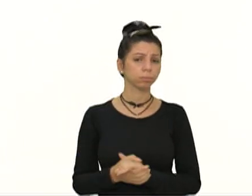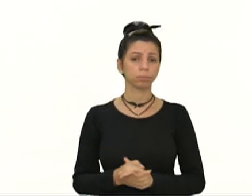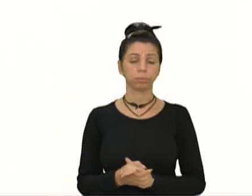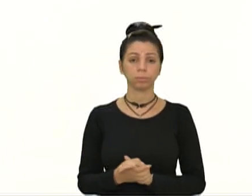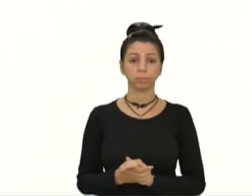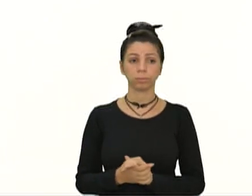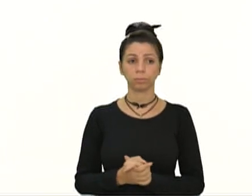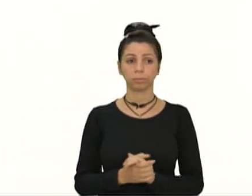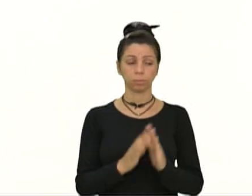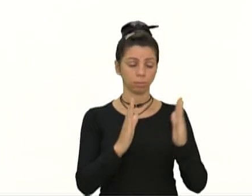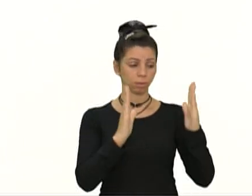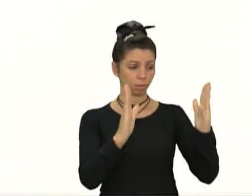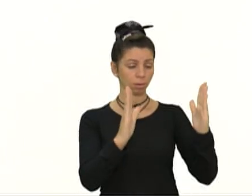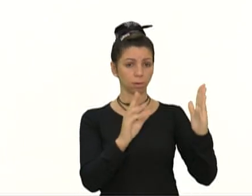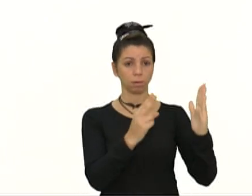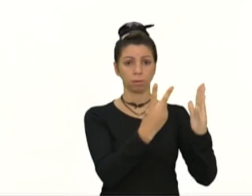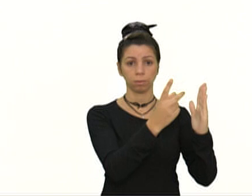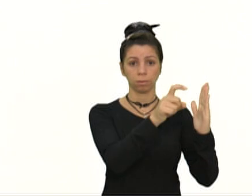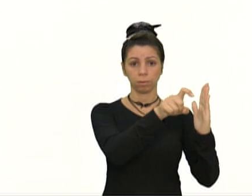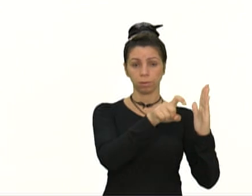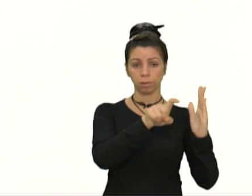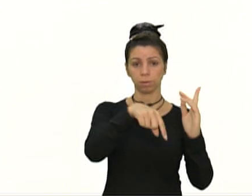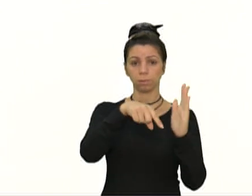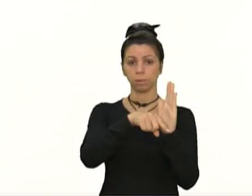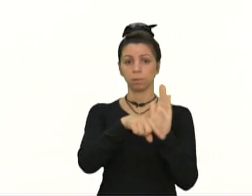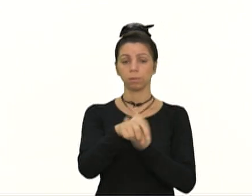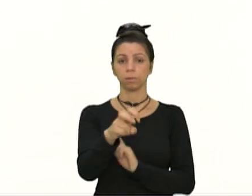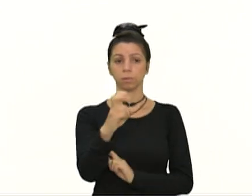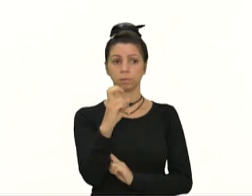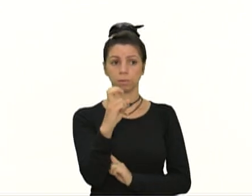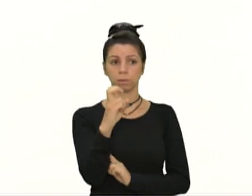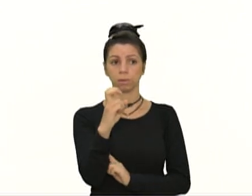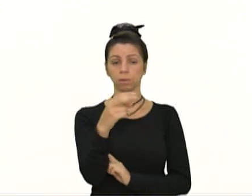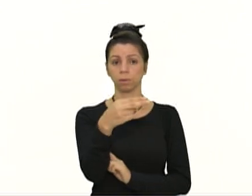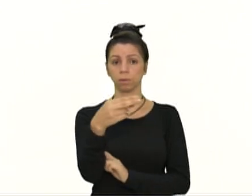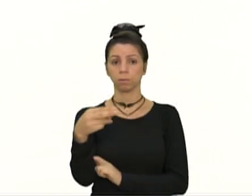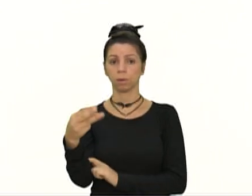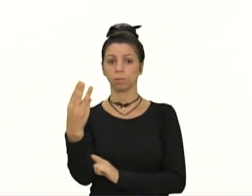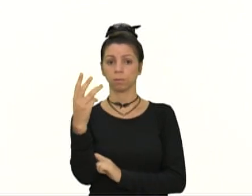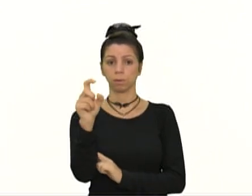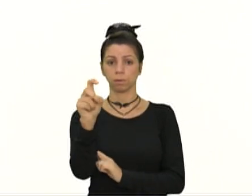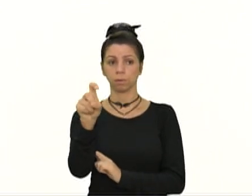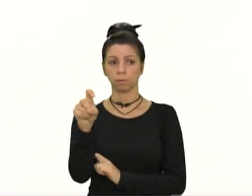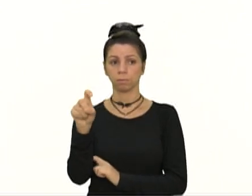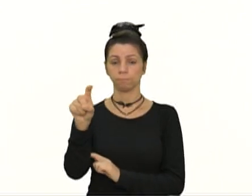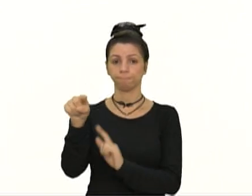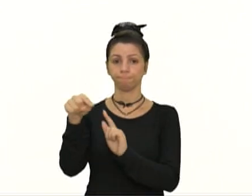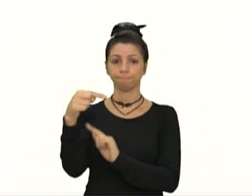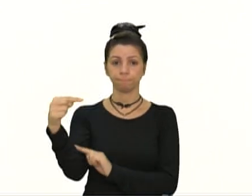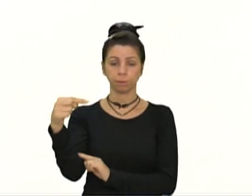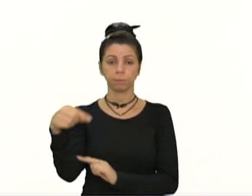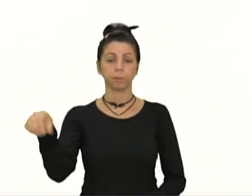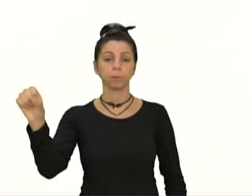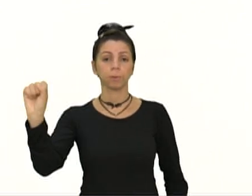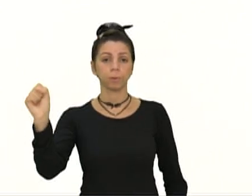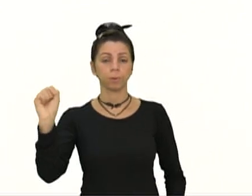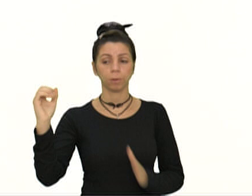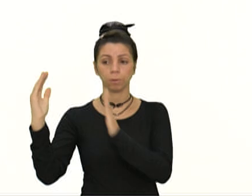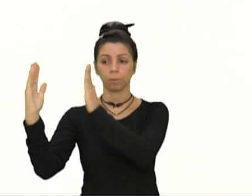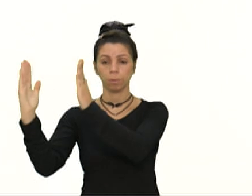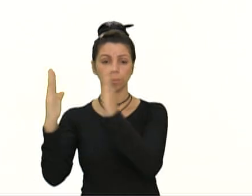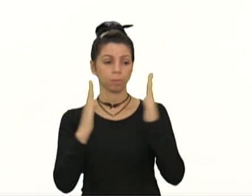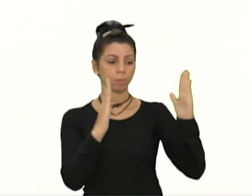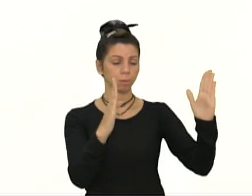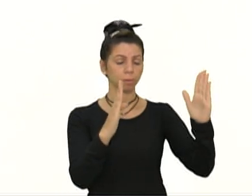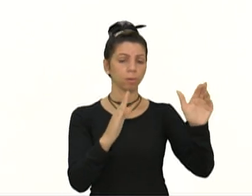A equação modular de 2x menos 5 igual 3x menos 8 também dentro do módulo. Sei lá que vai ser a letra A,